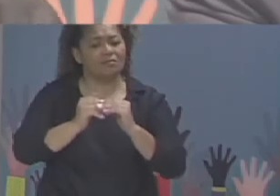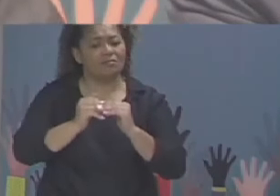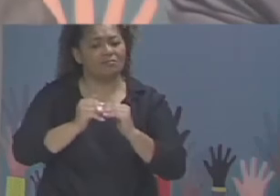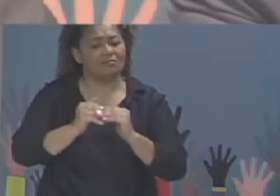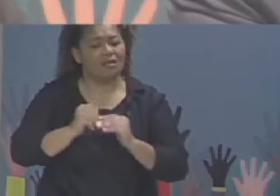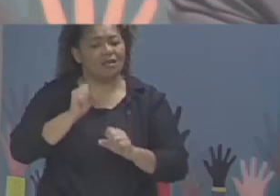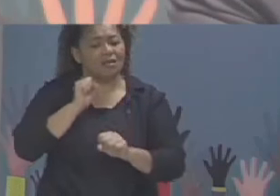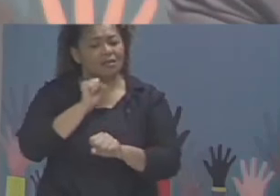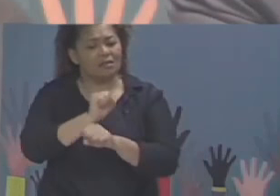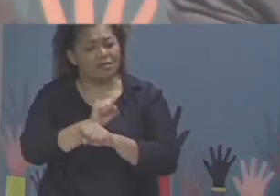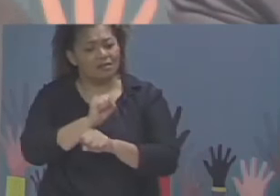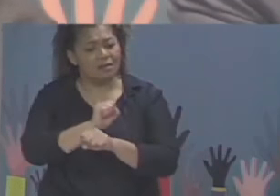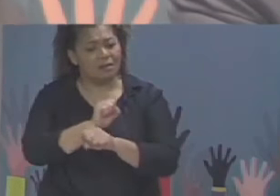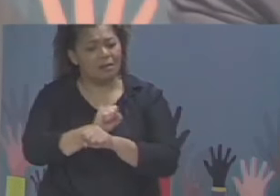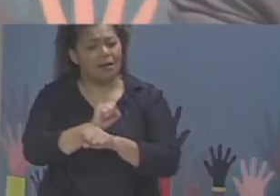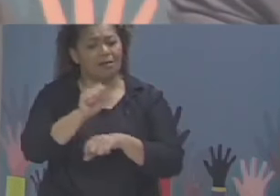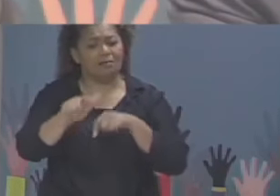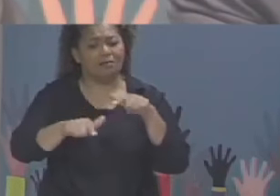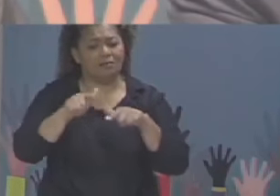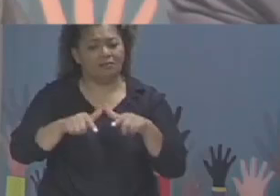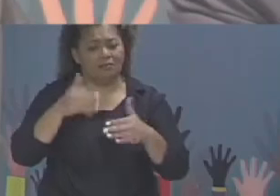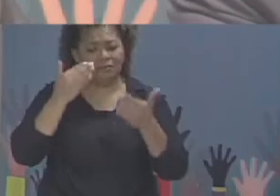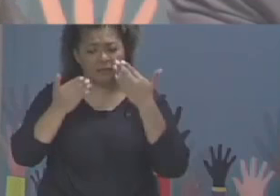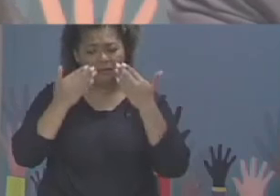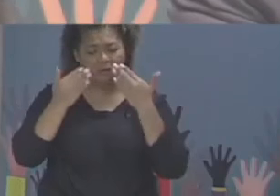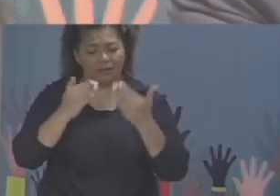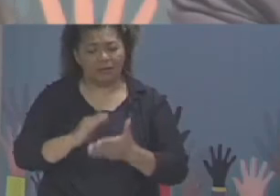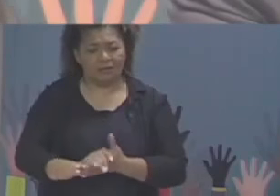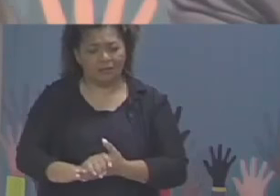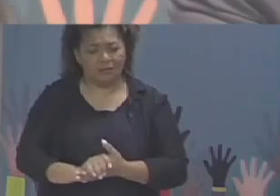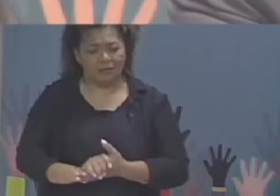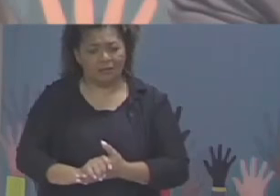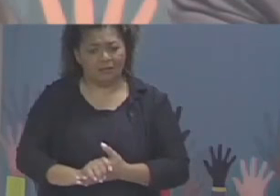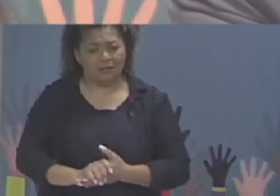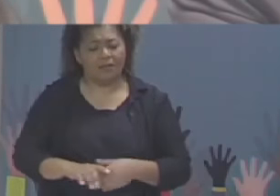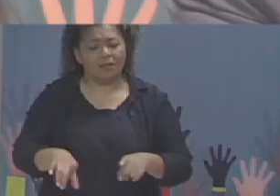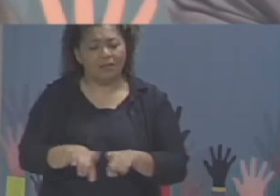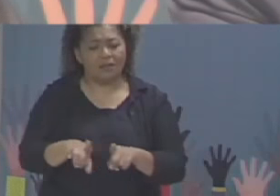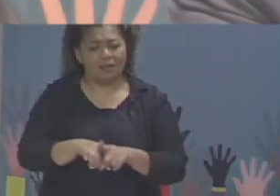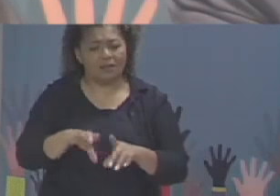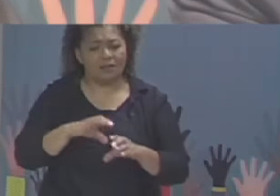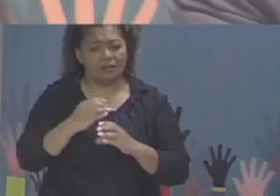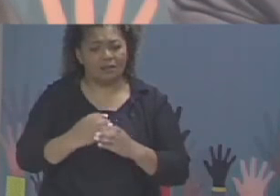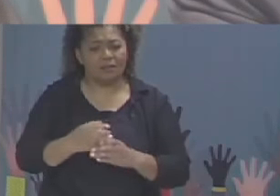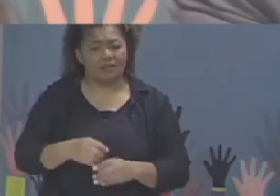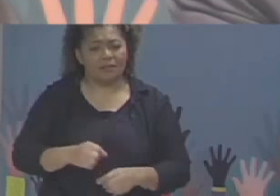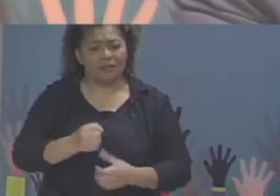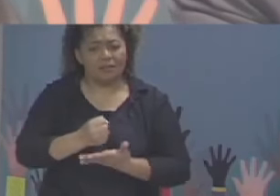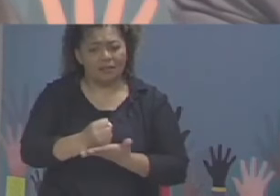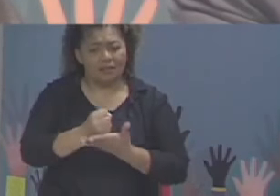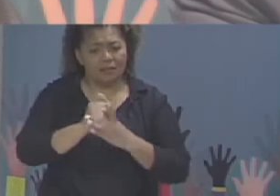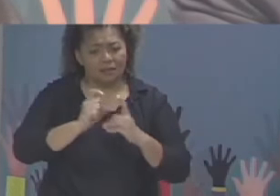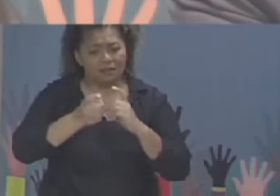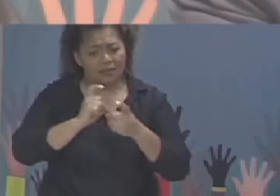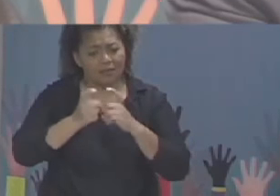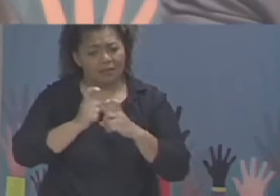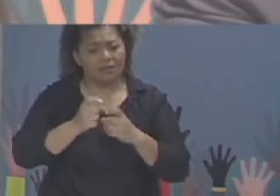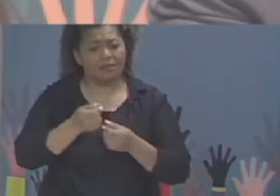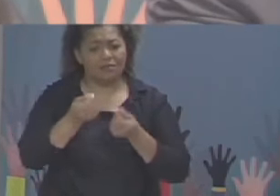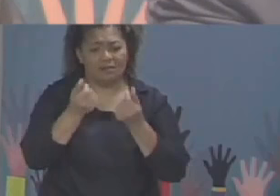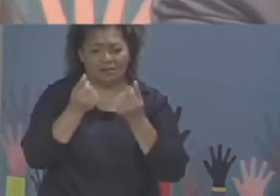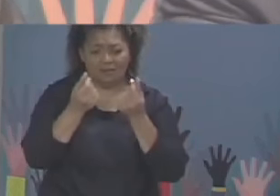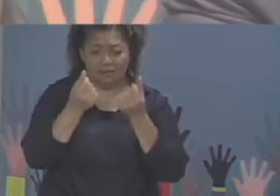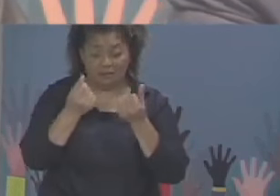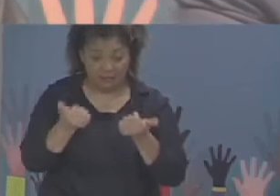do distrato, da maneira como esse grupo hegemônico os tratou na Assembleia das Políticas de Administração e das Finanças do Sistema